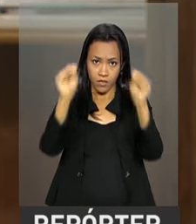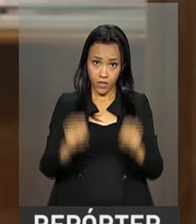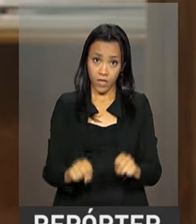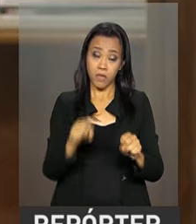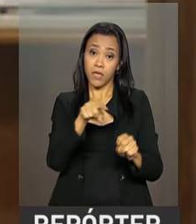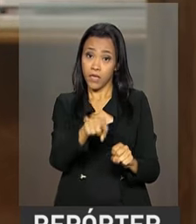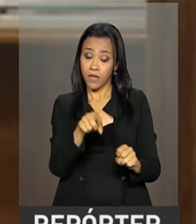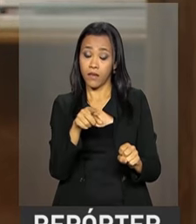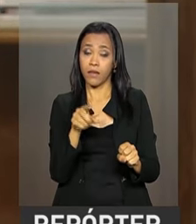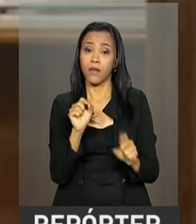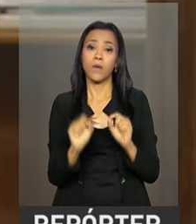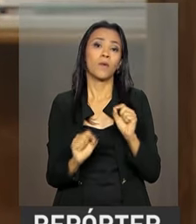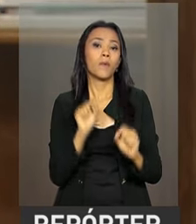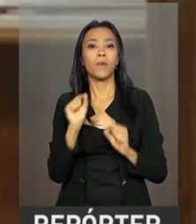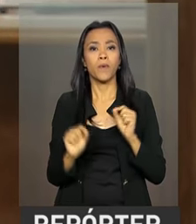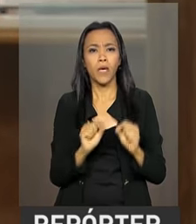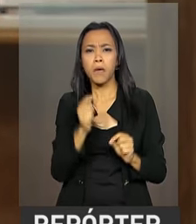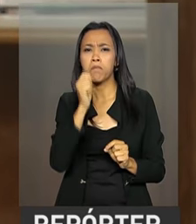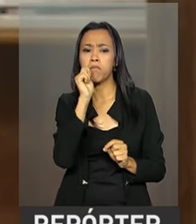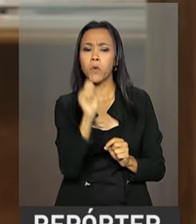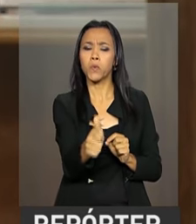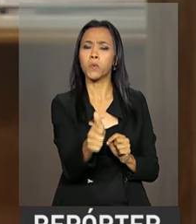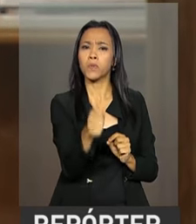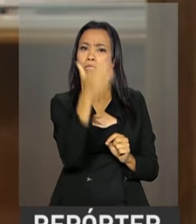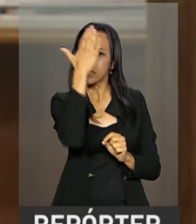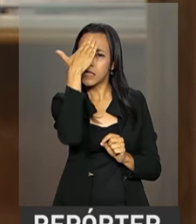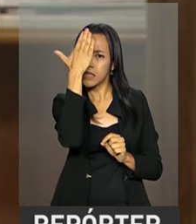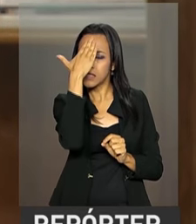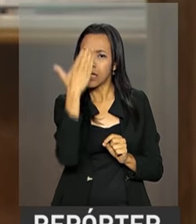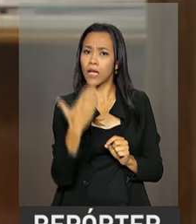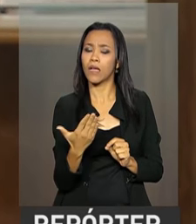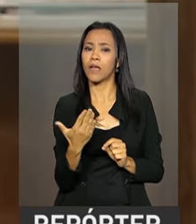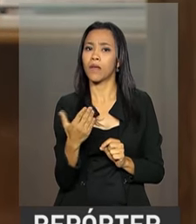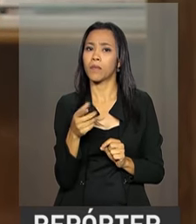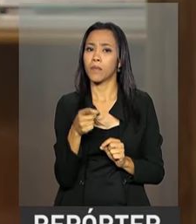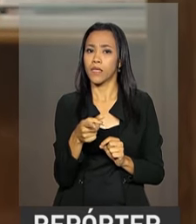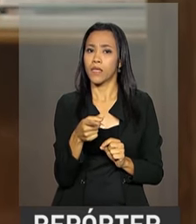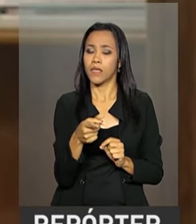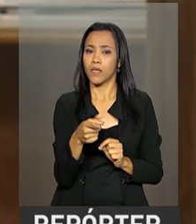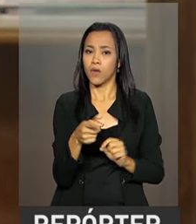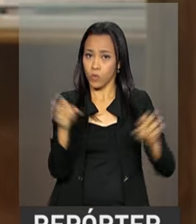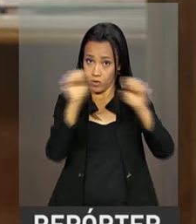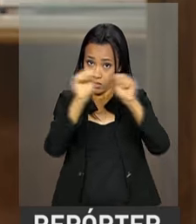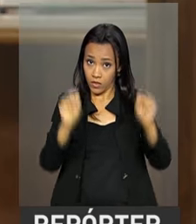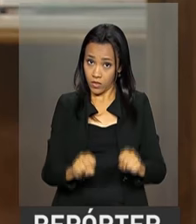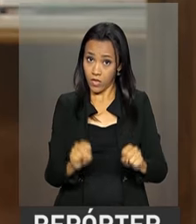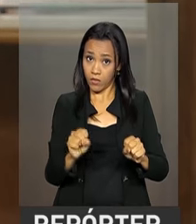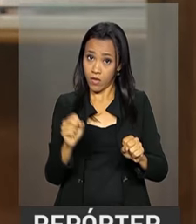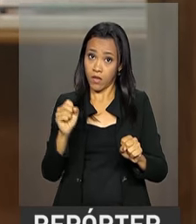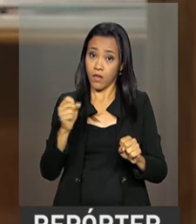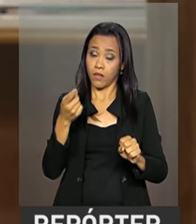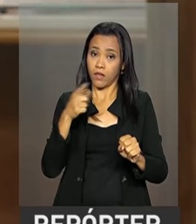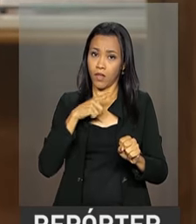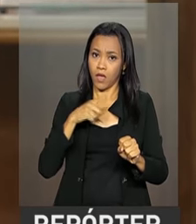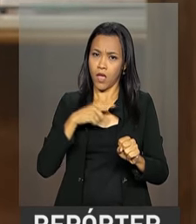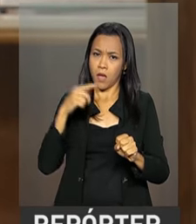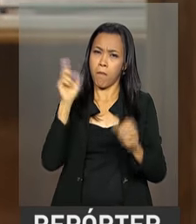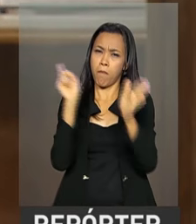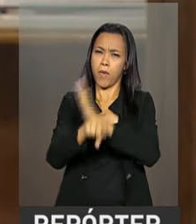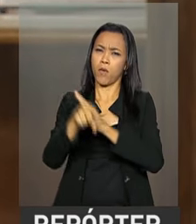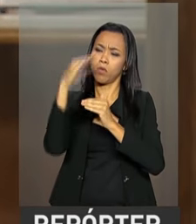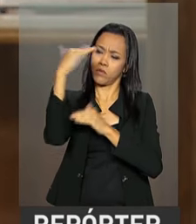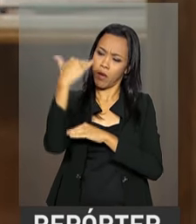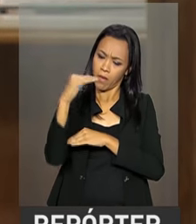jogos virtuais em poucos minutos, o desenvolvedor respondendo um questionário, muito